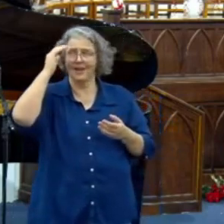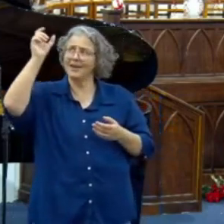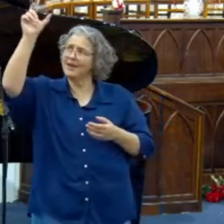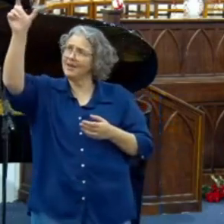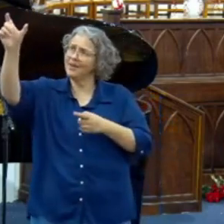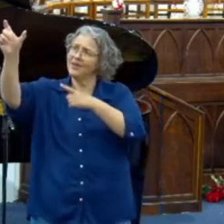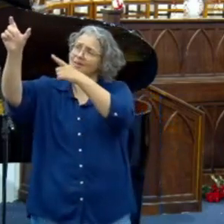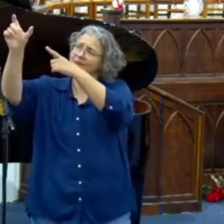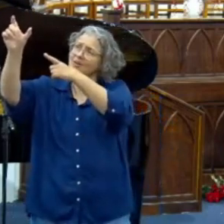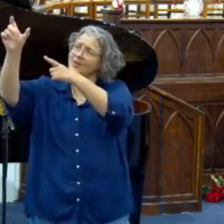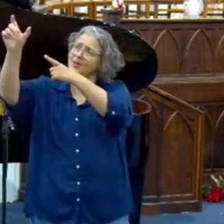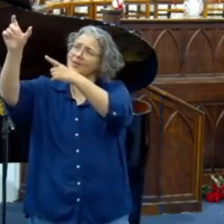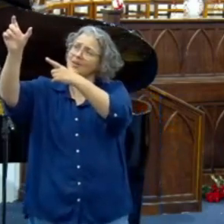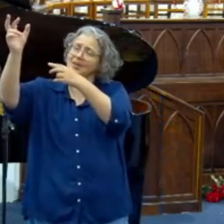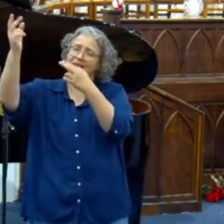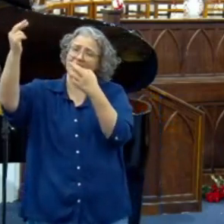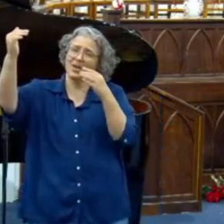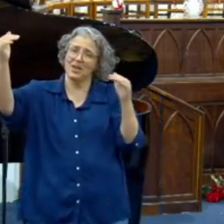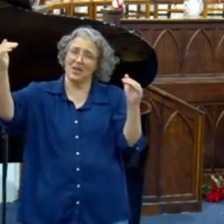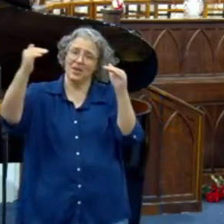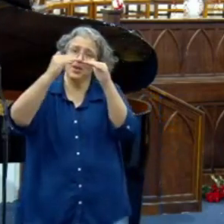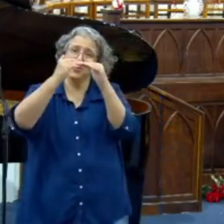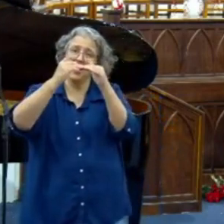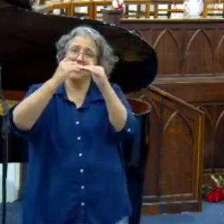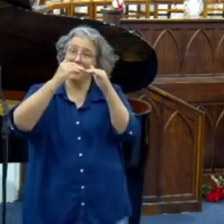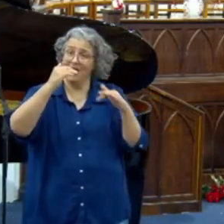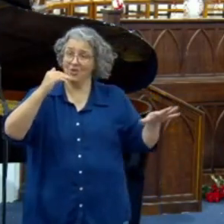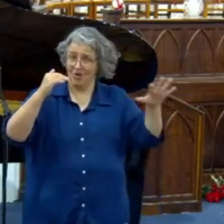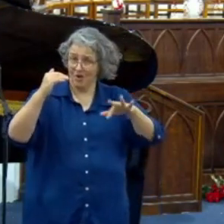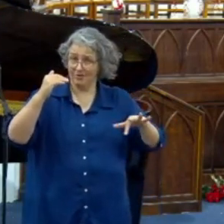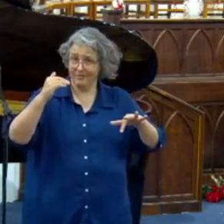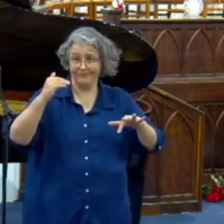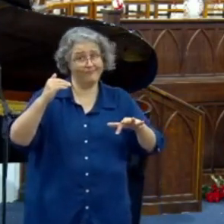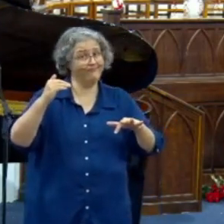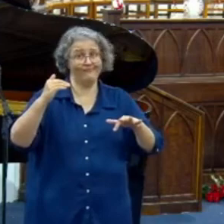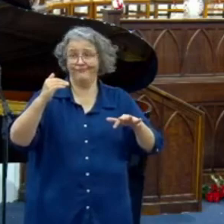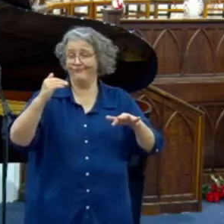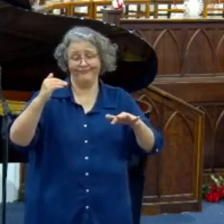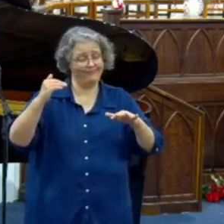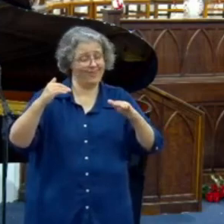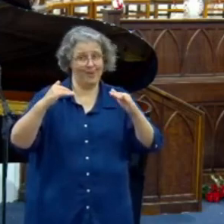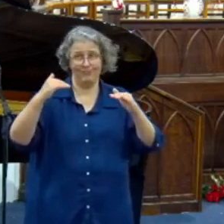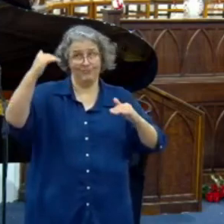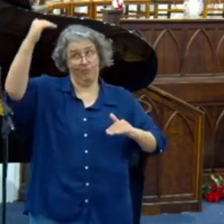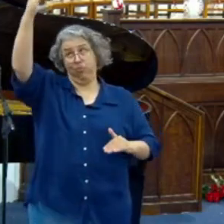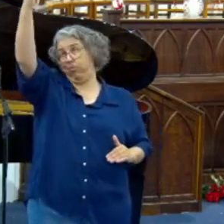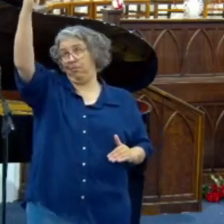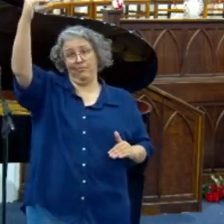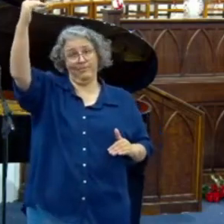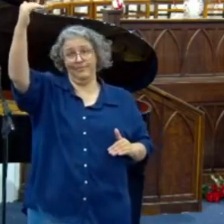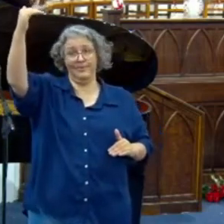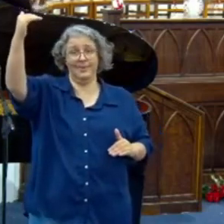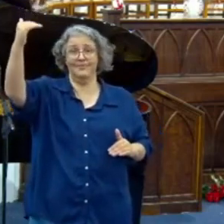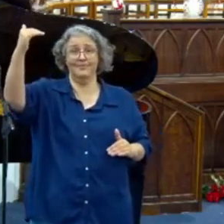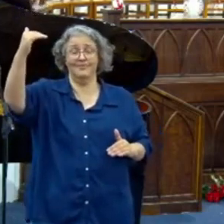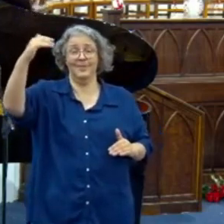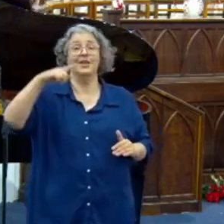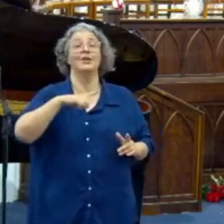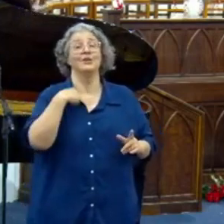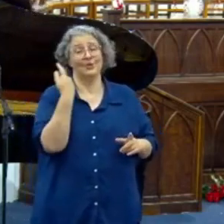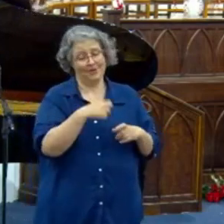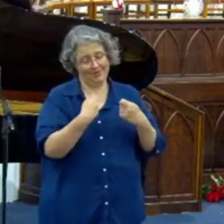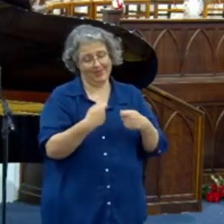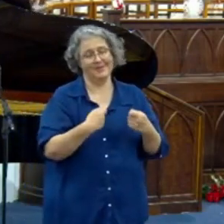de Deus é parecido com o nosso? É melhor não confundir. São padrões muito diferentes e nós necessitamos